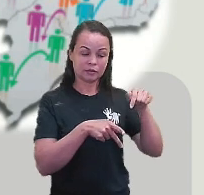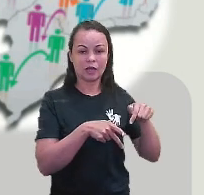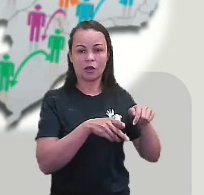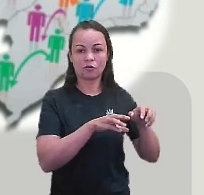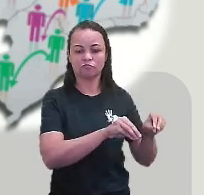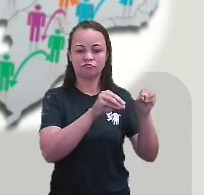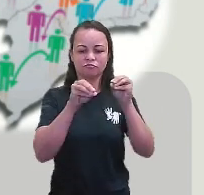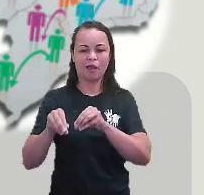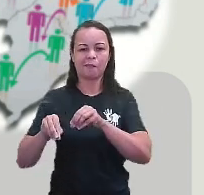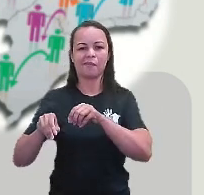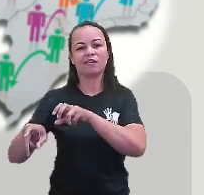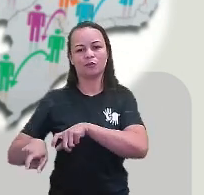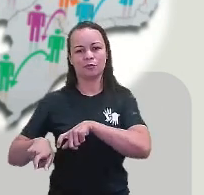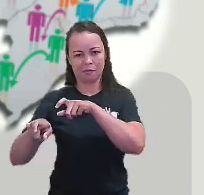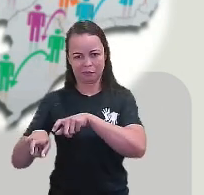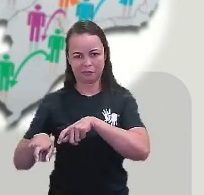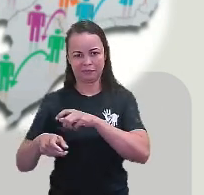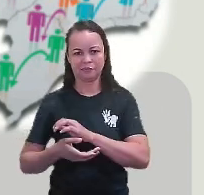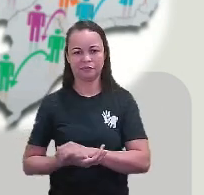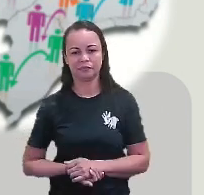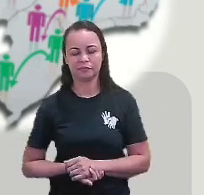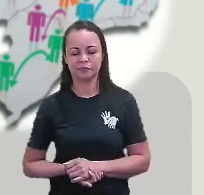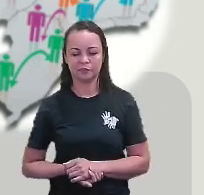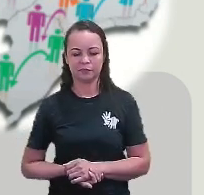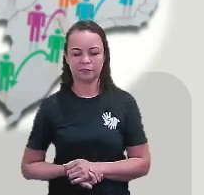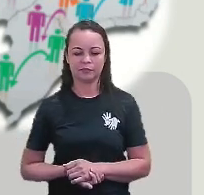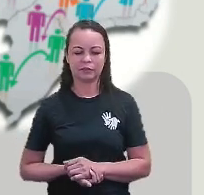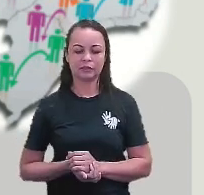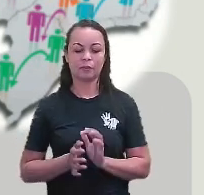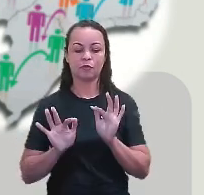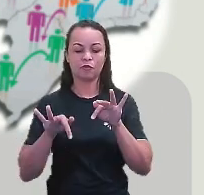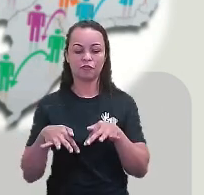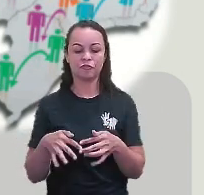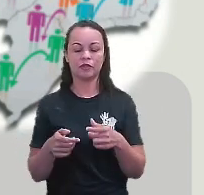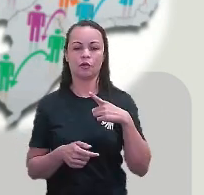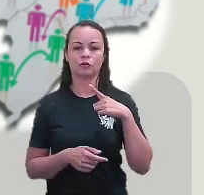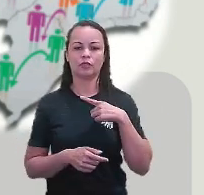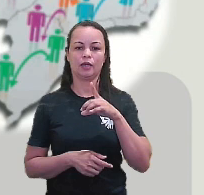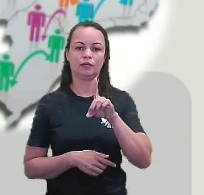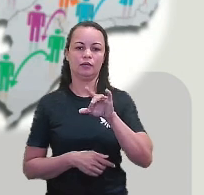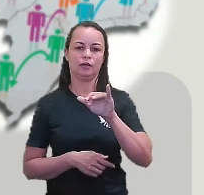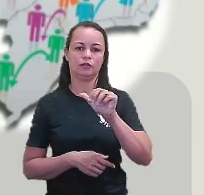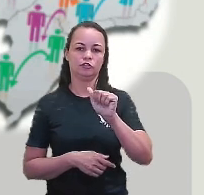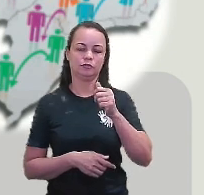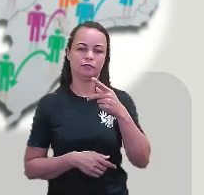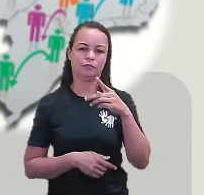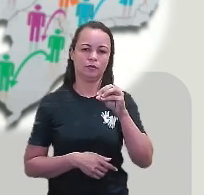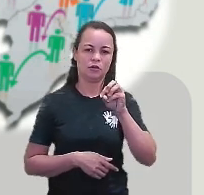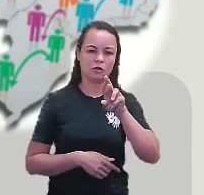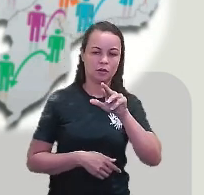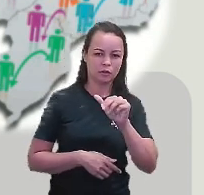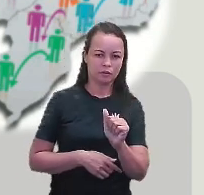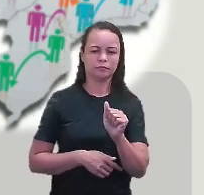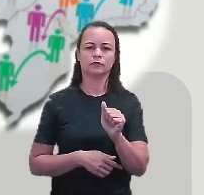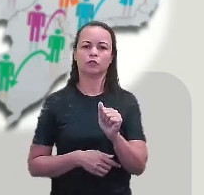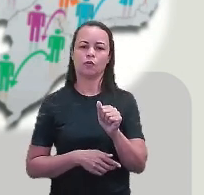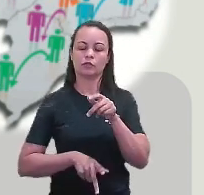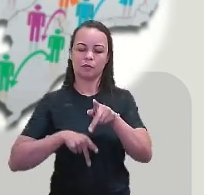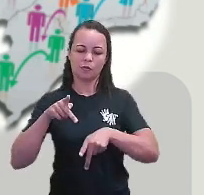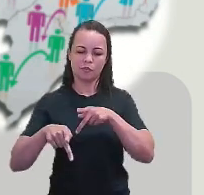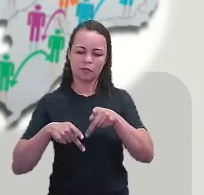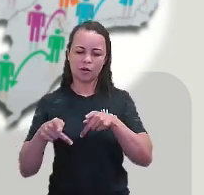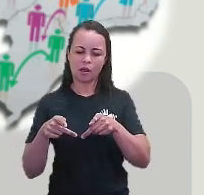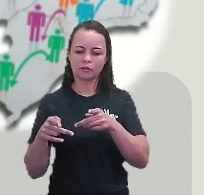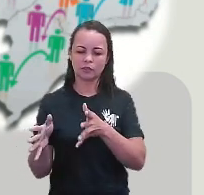e vai para o campo. Daí, por último, eu trouxe a diáspora. Quando a população inteira é dispersa de